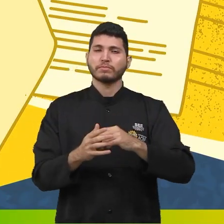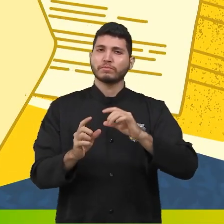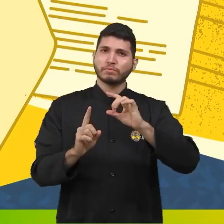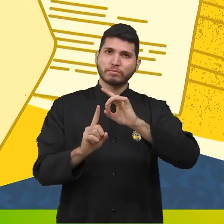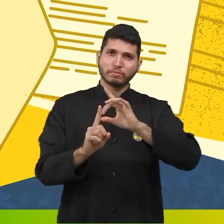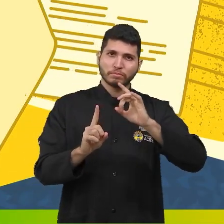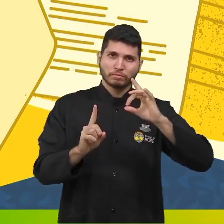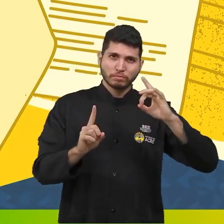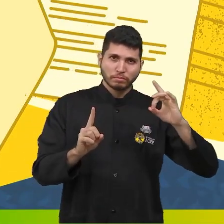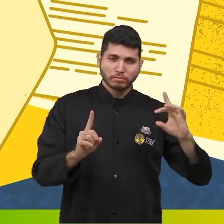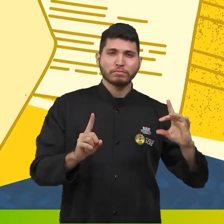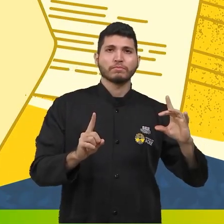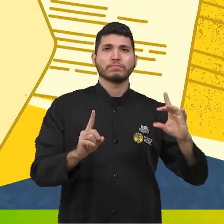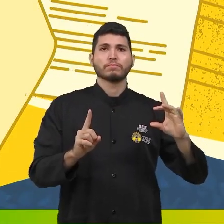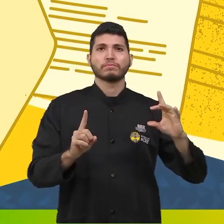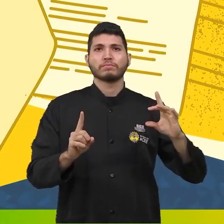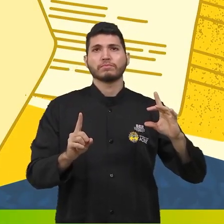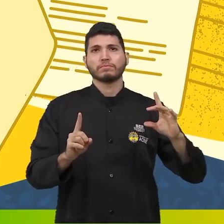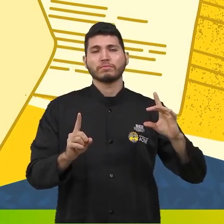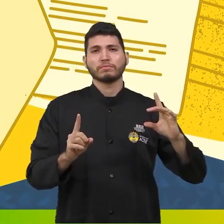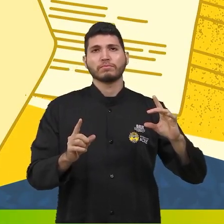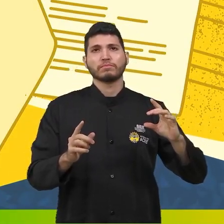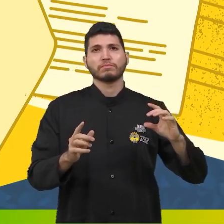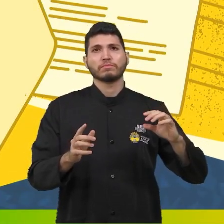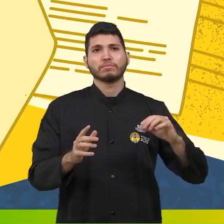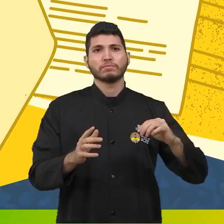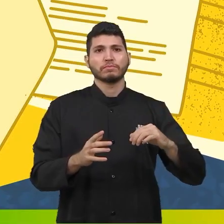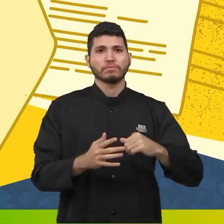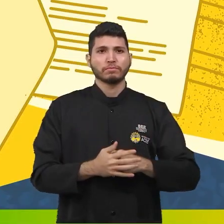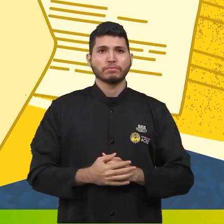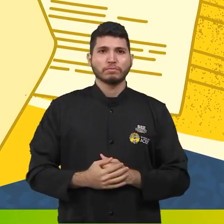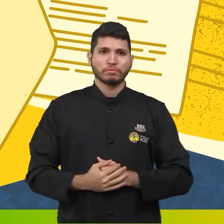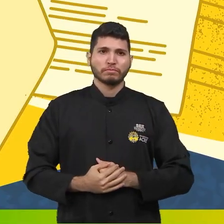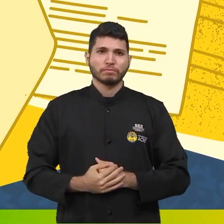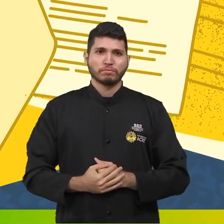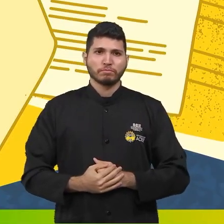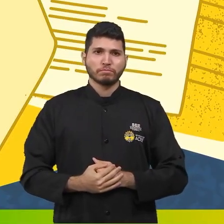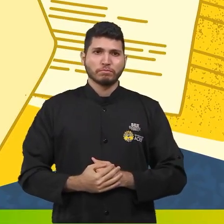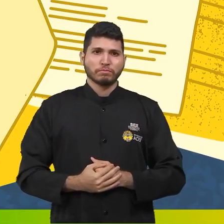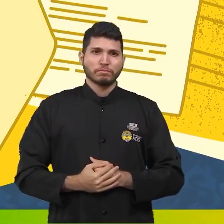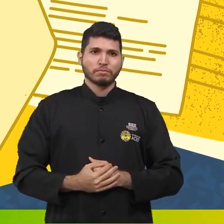homofobia, a questão do etarismo,